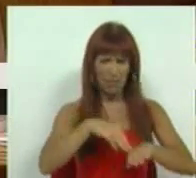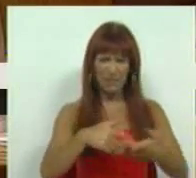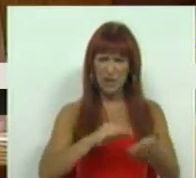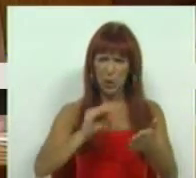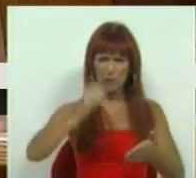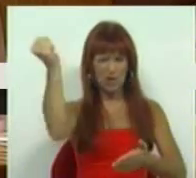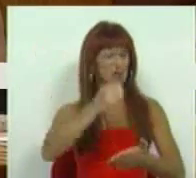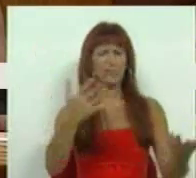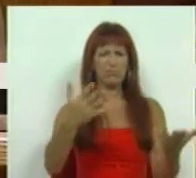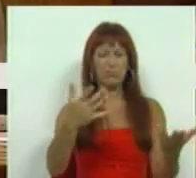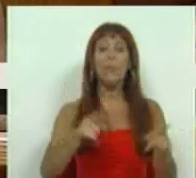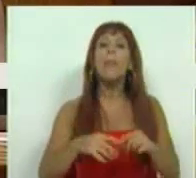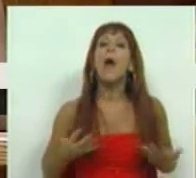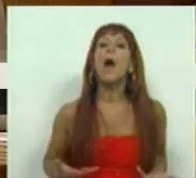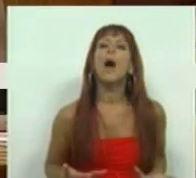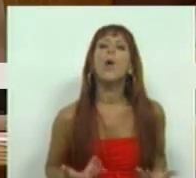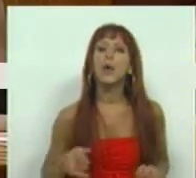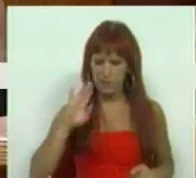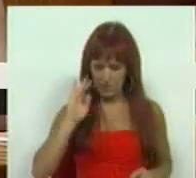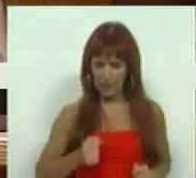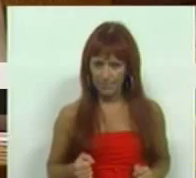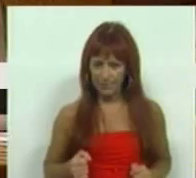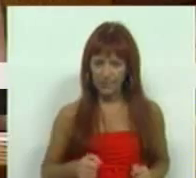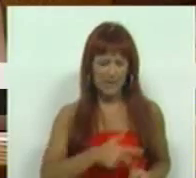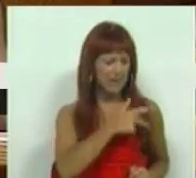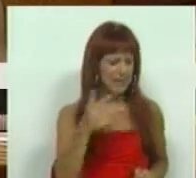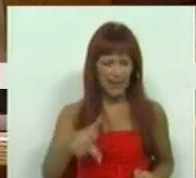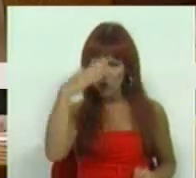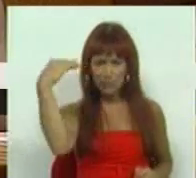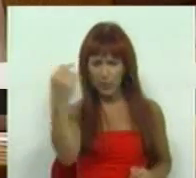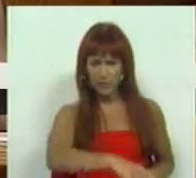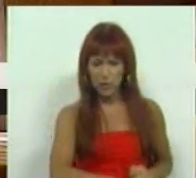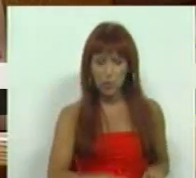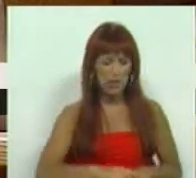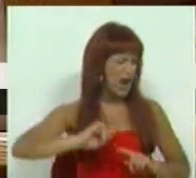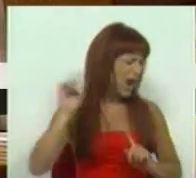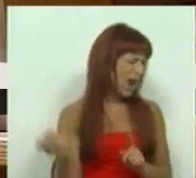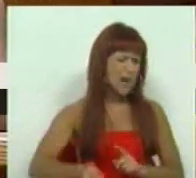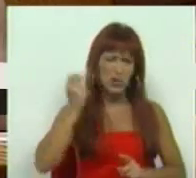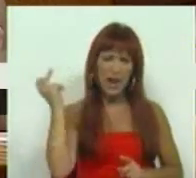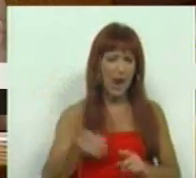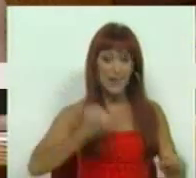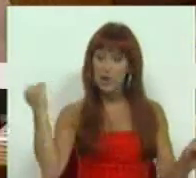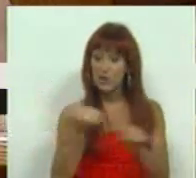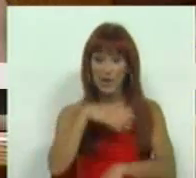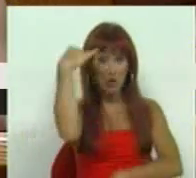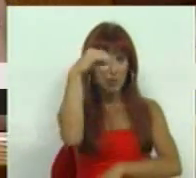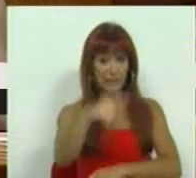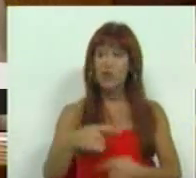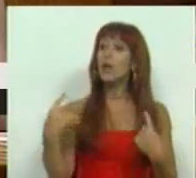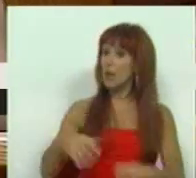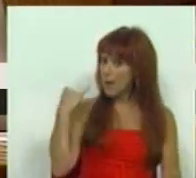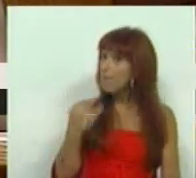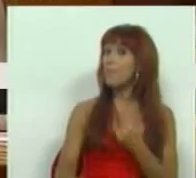estas contratações. E agora sabe-se que centenas de professores com anos e anos de serviço docente correm